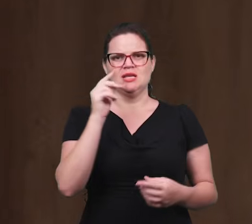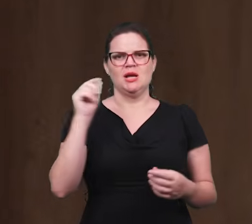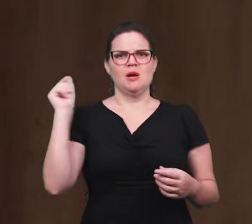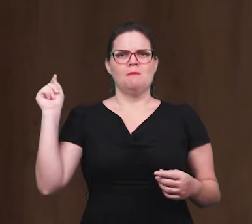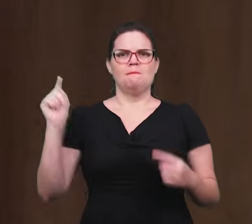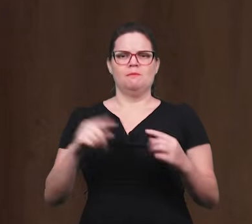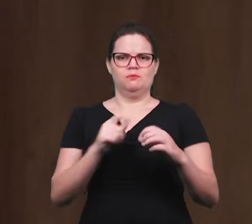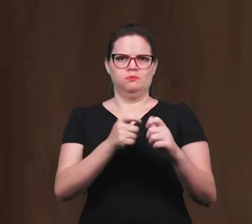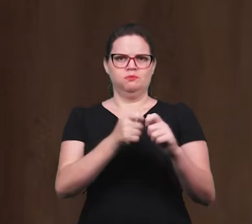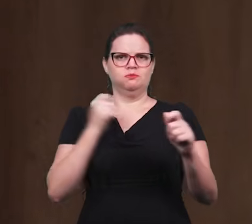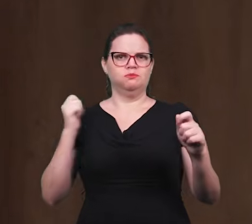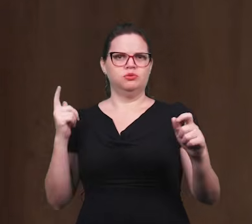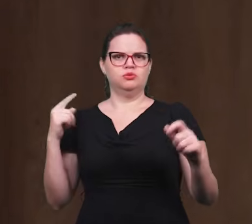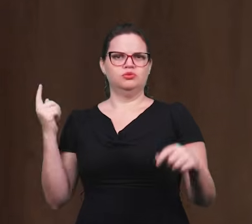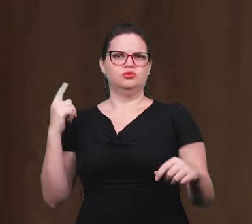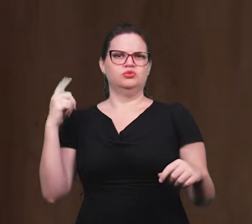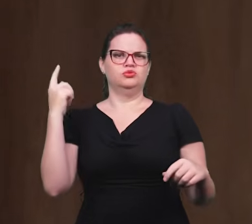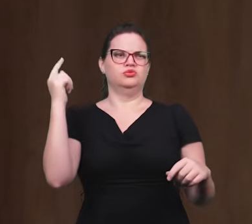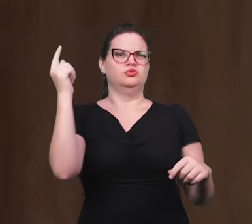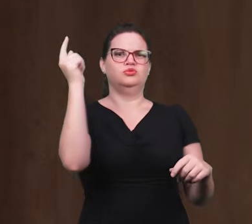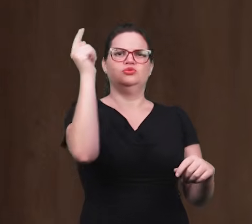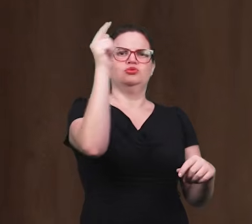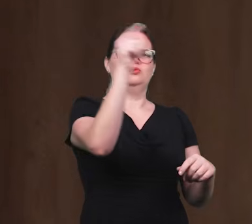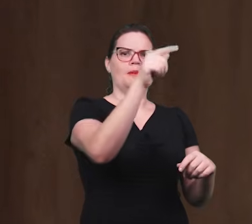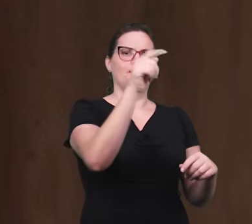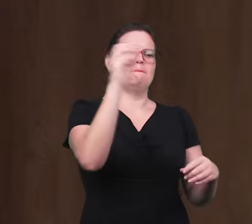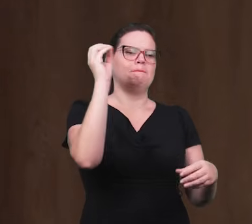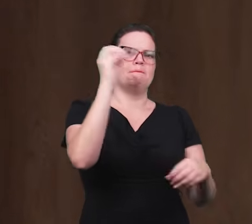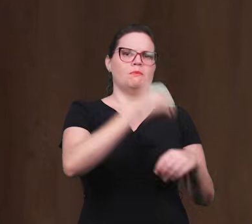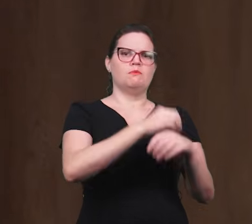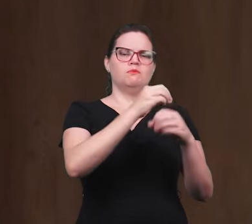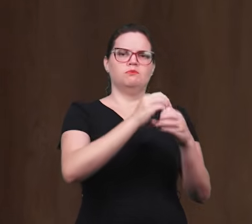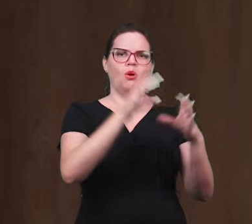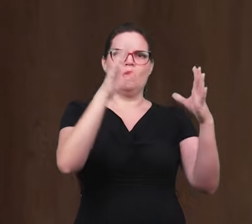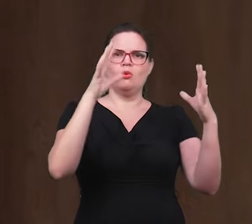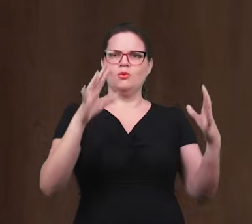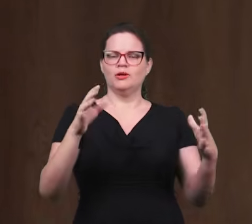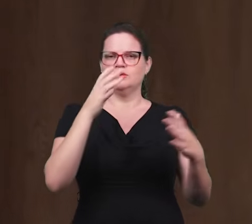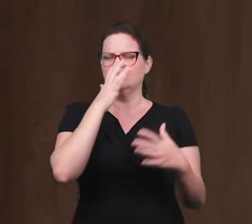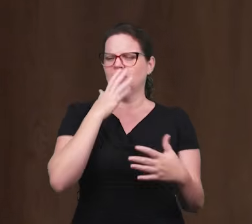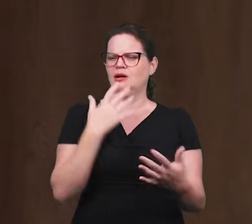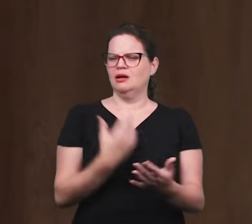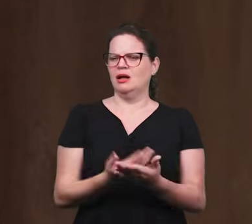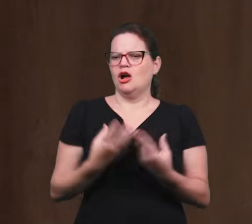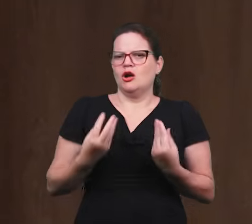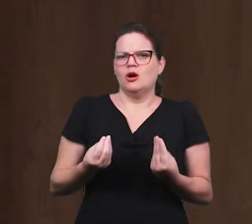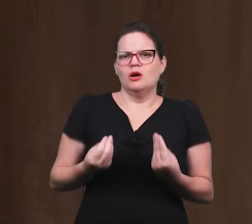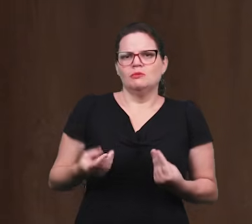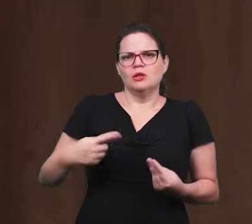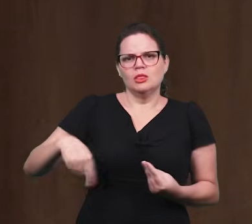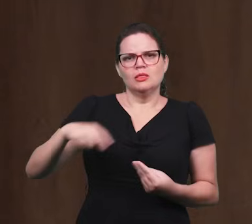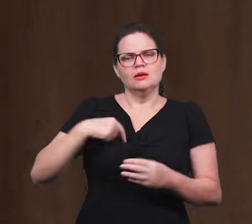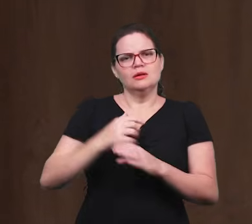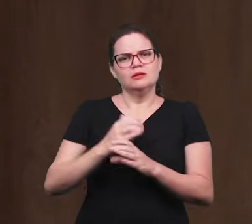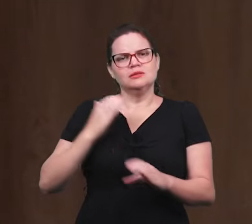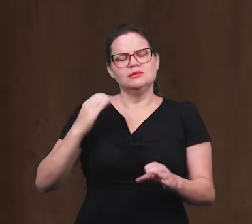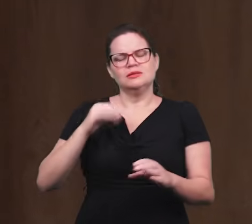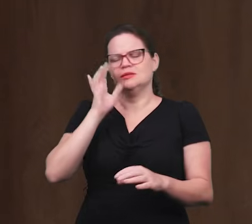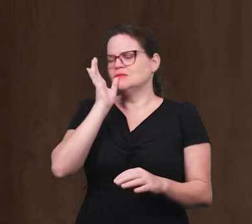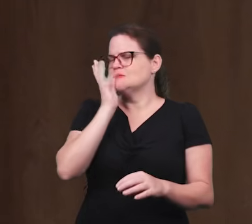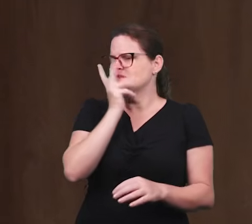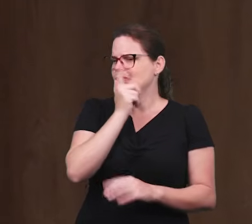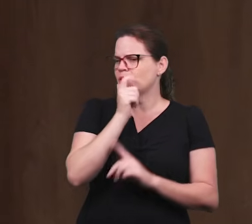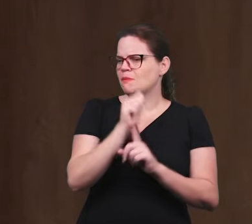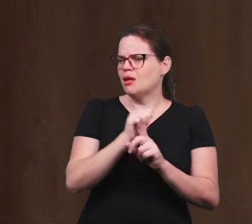capacidade de destruição. Eu fico impressionado, a gente que é de engenharia, né? Você leva um tempo,